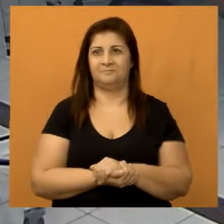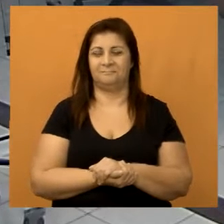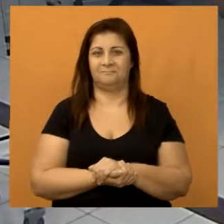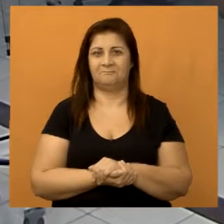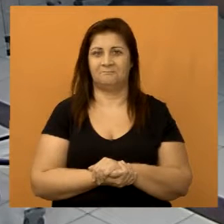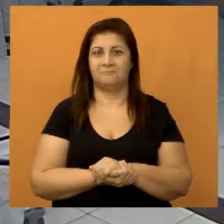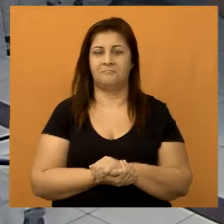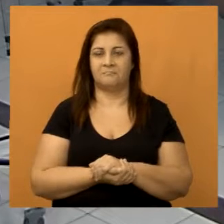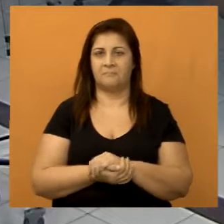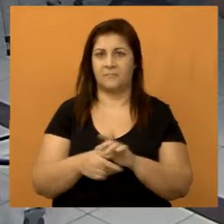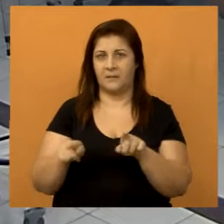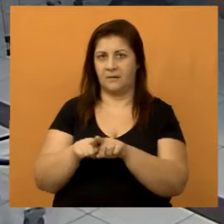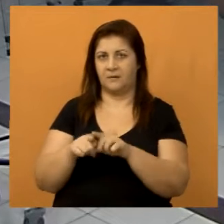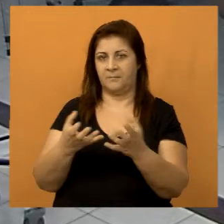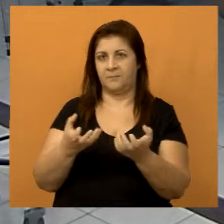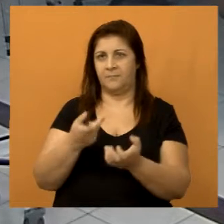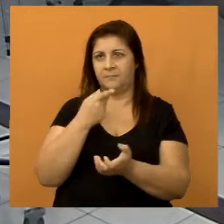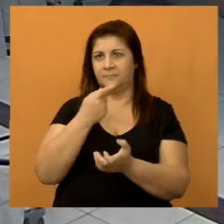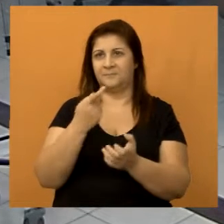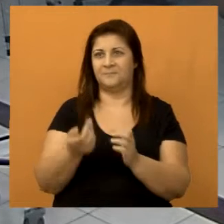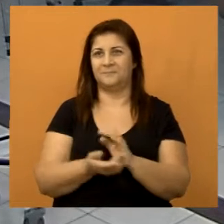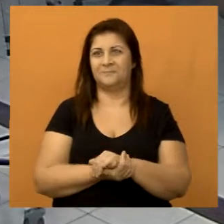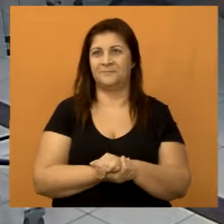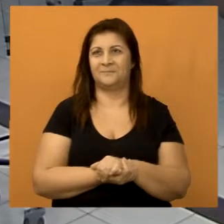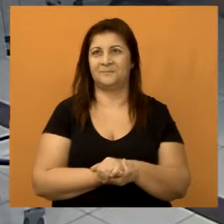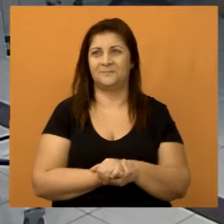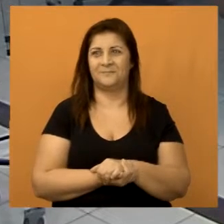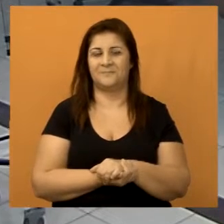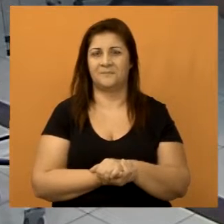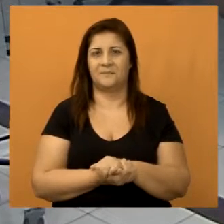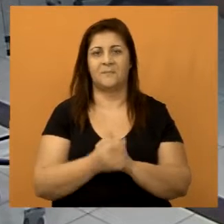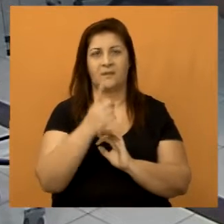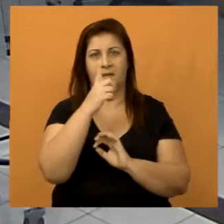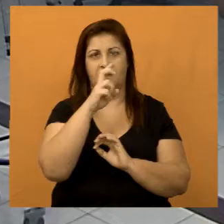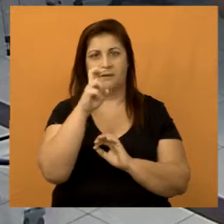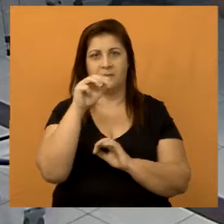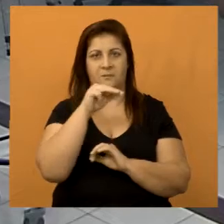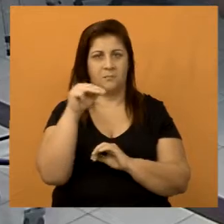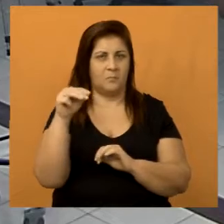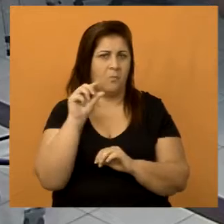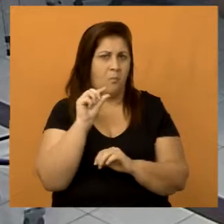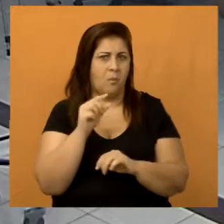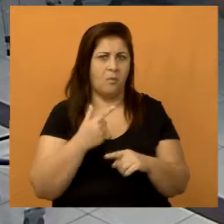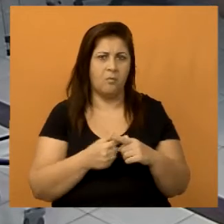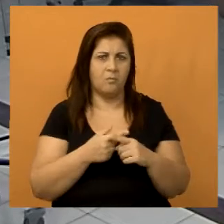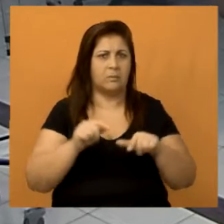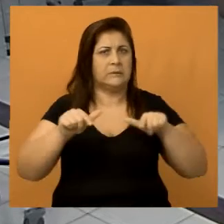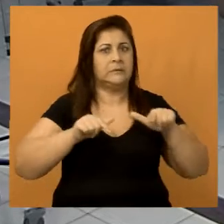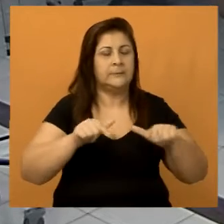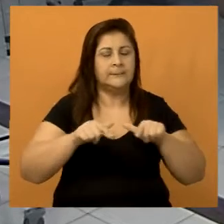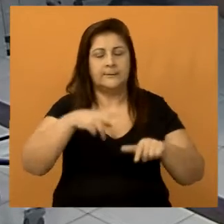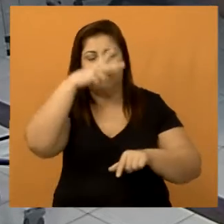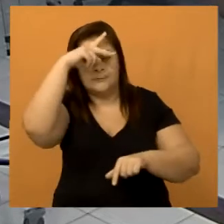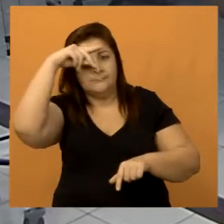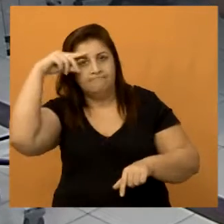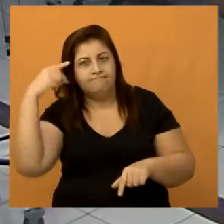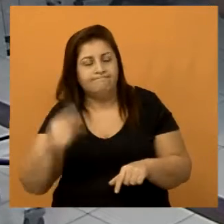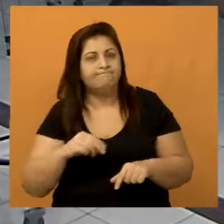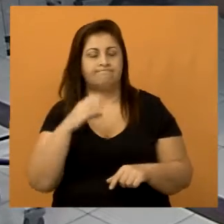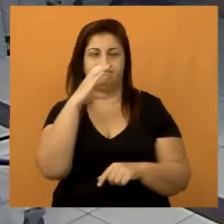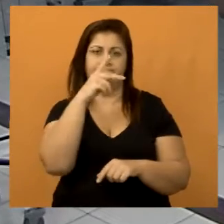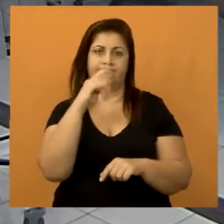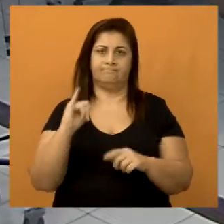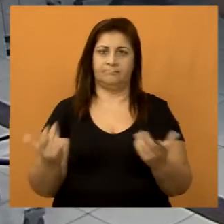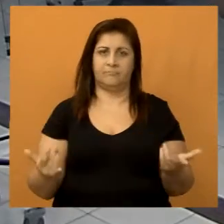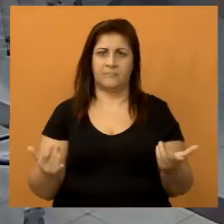Eu também gostaria de falar que 15 minutos realmente é muito pouco, não é? Pelo trabalho que se teve aí com essa CPI. E eu